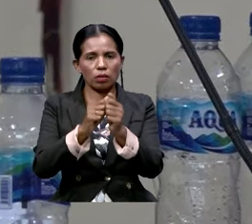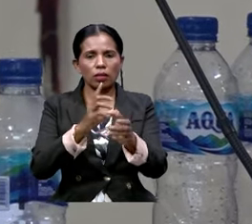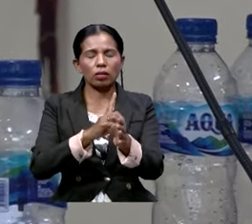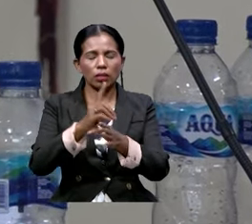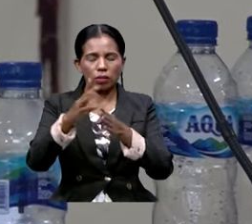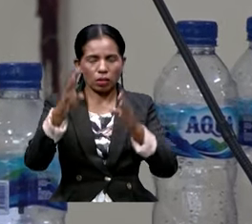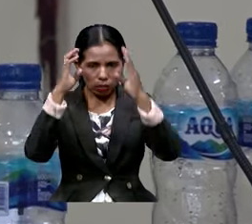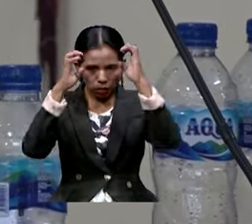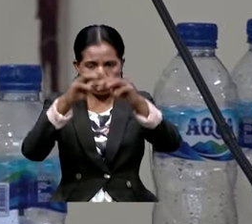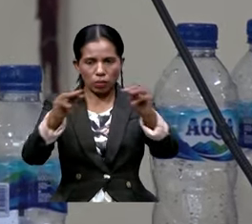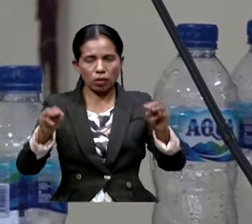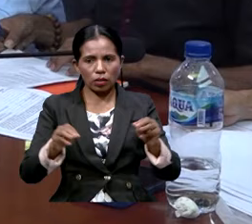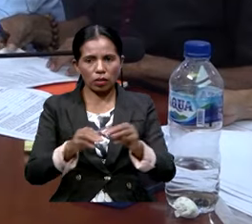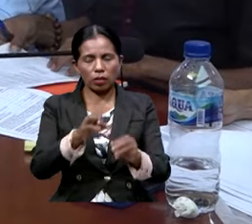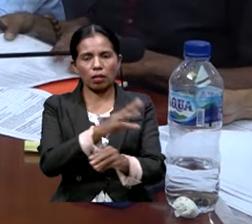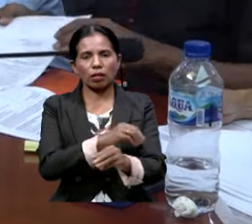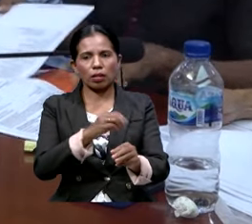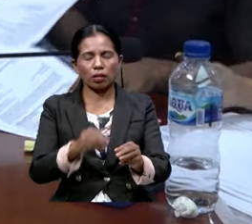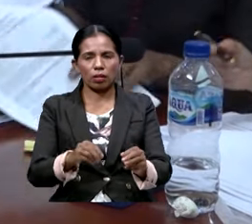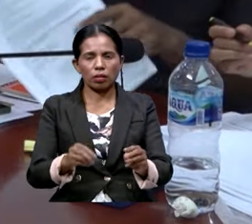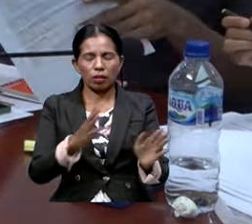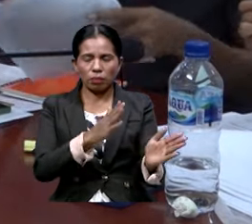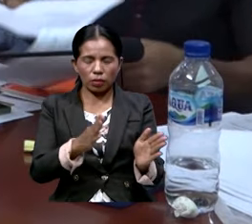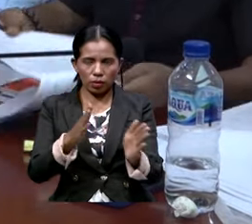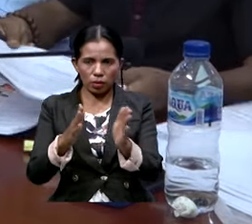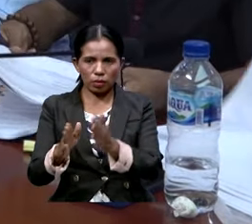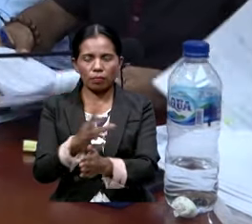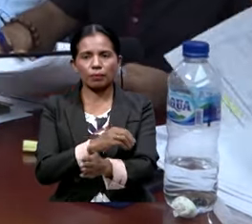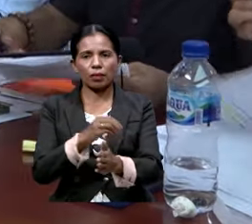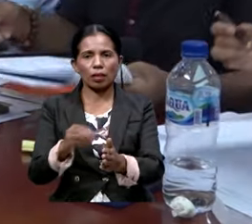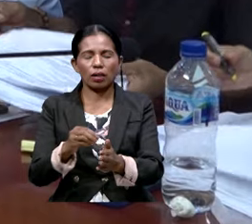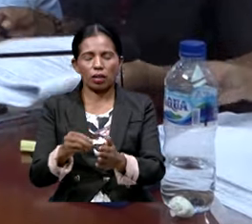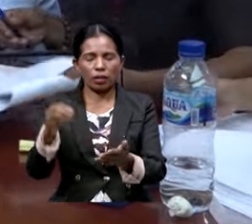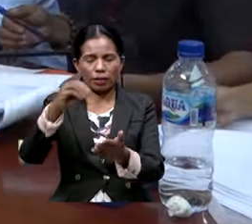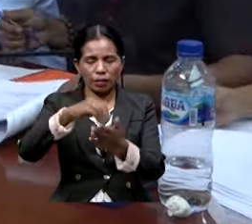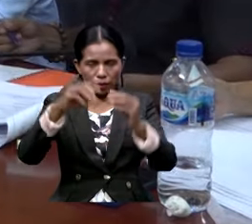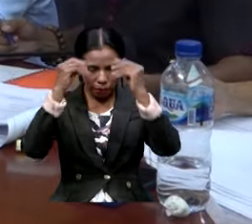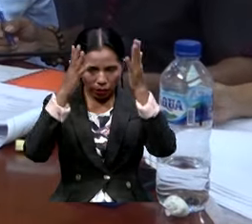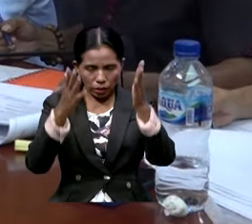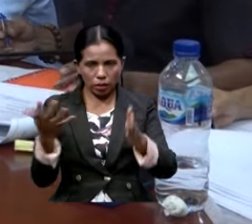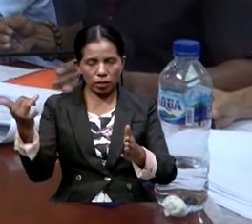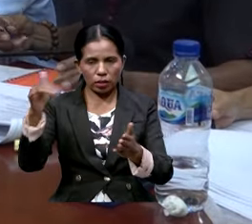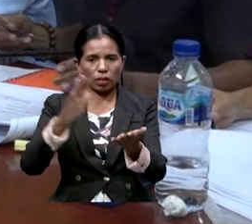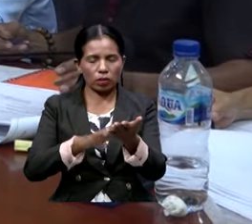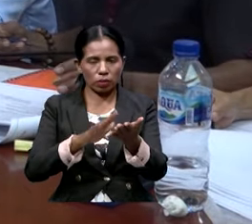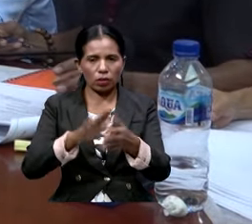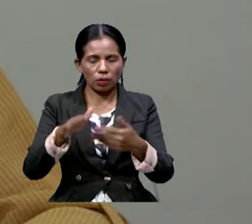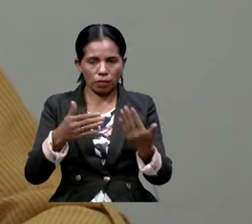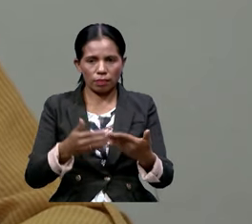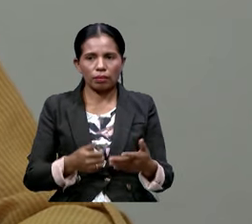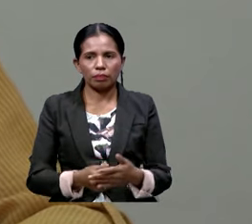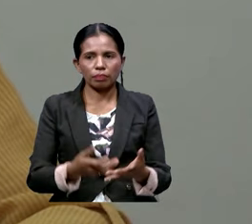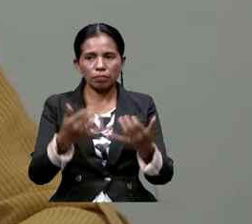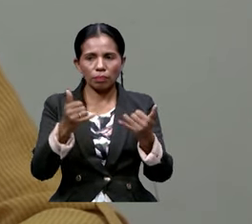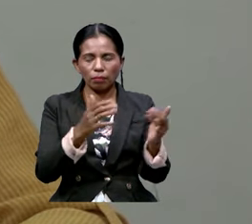Educação Município no superintendente sira, ho di prepara quadro pessoal, afen coloca professor sira ba cada escola. Agora, preparação